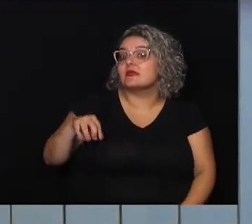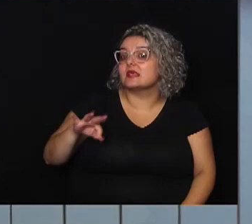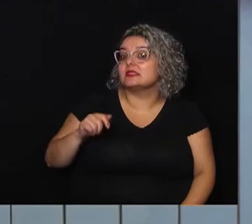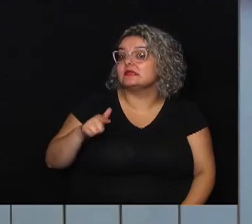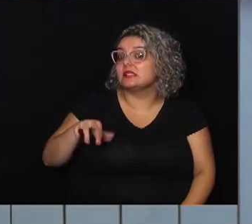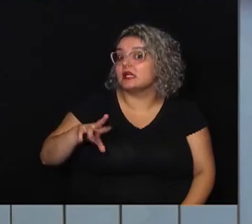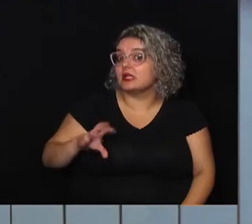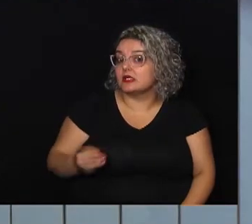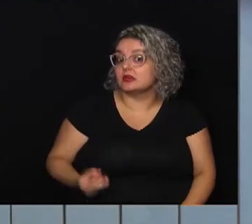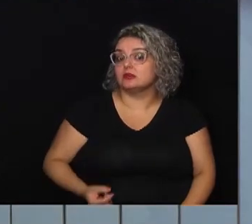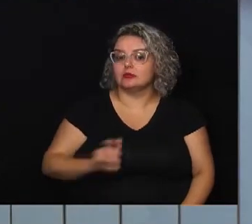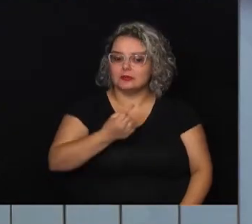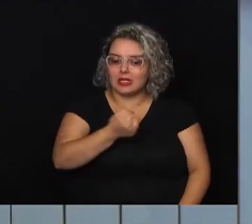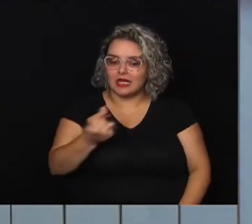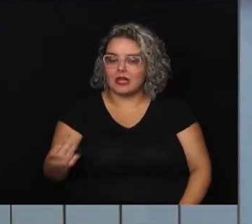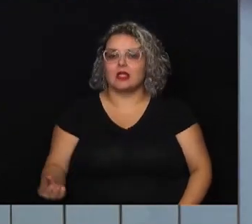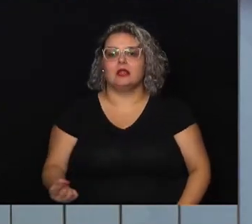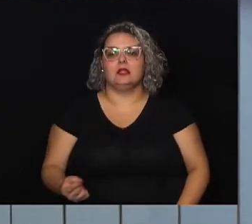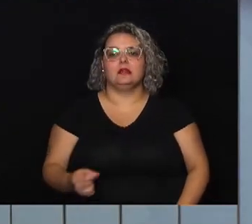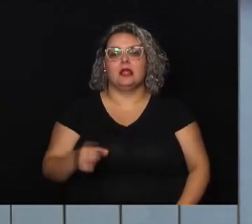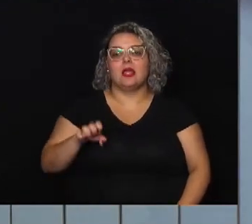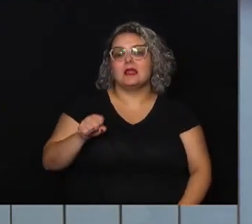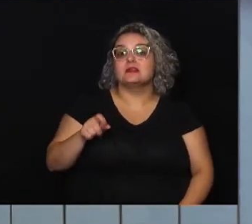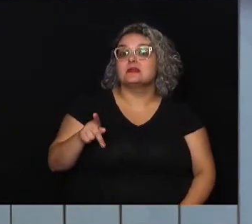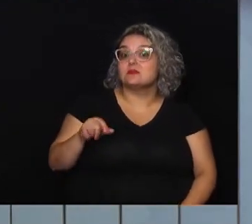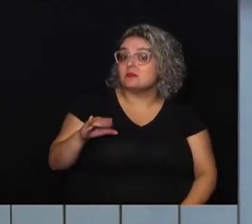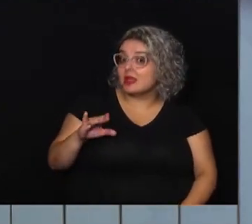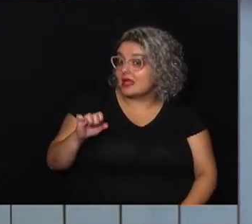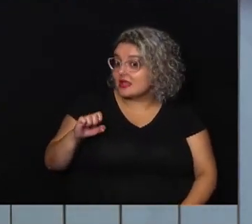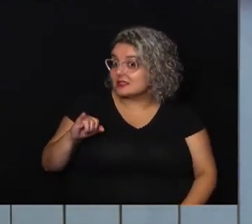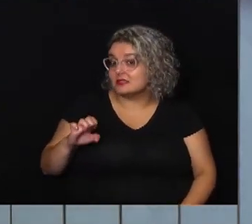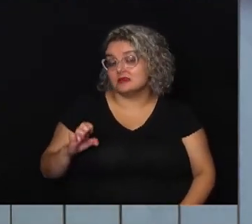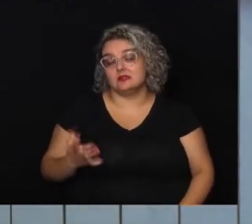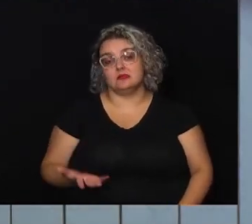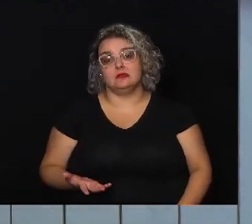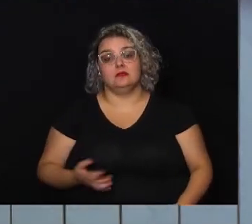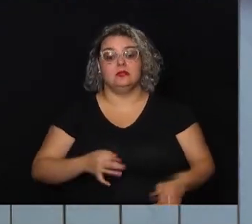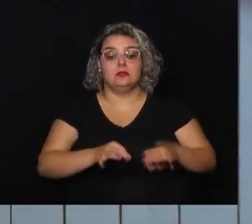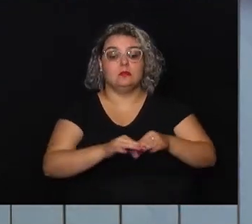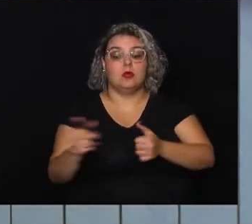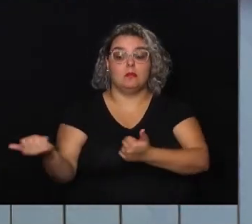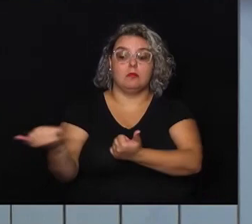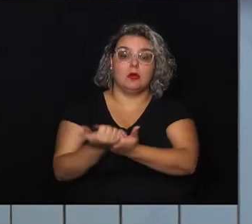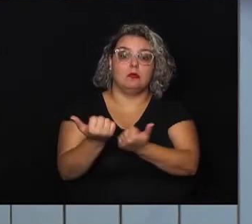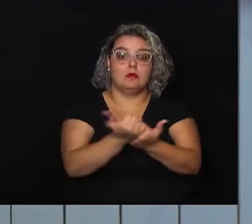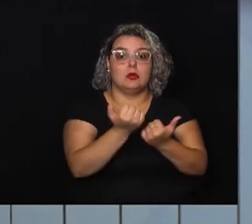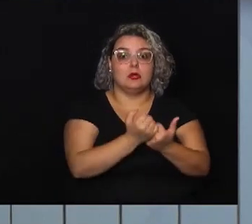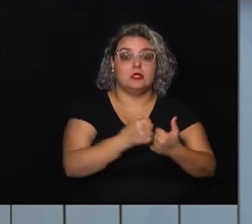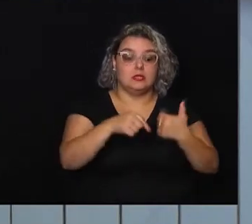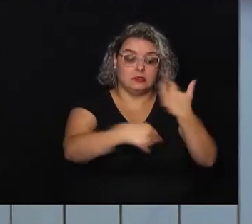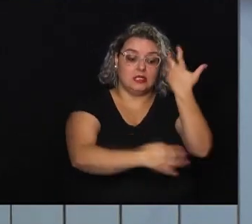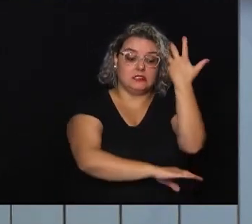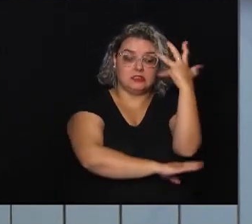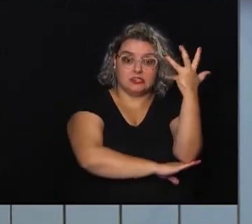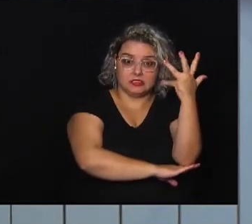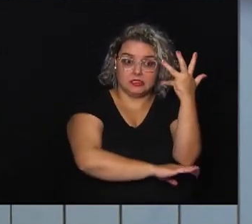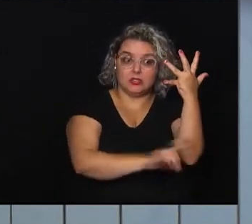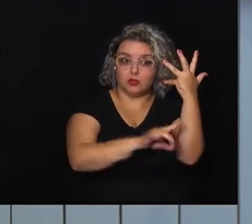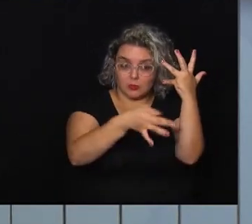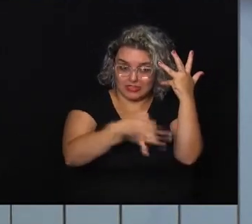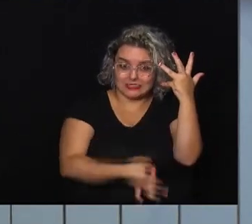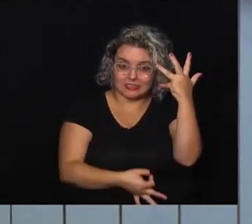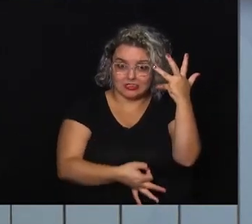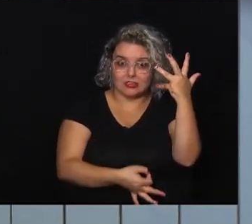identificando cada espécie, e a partir daí até você fazer um programa de substituição. Se essa árvore não é adequada,